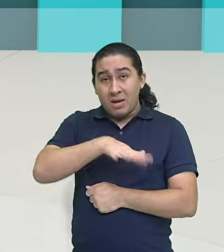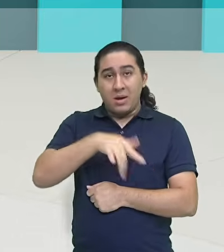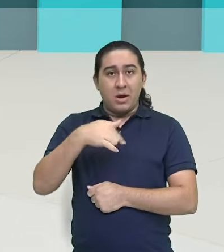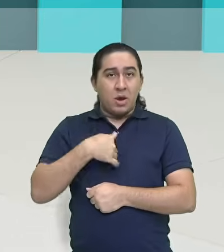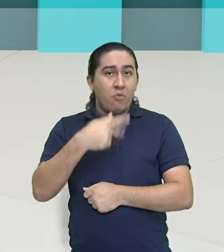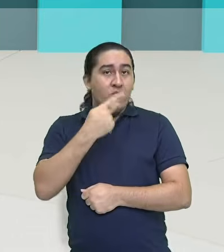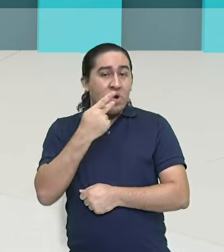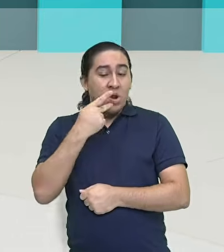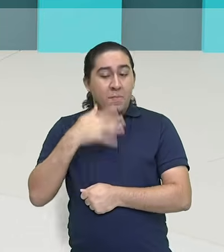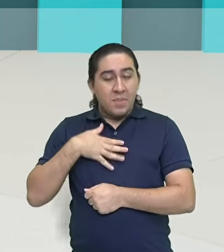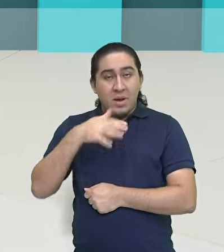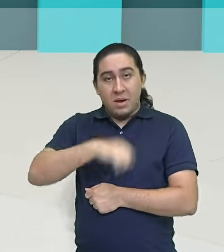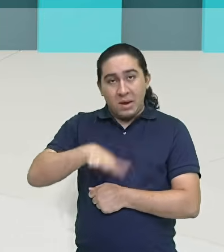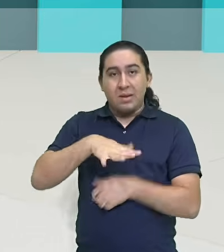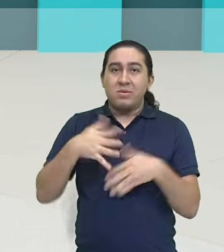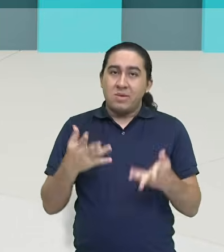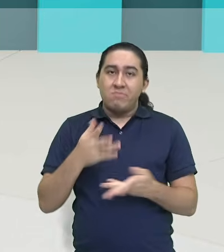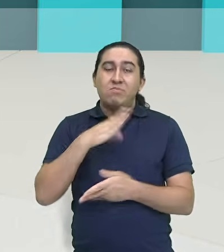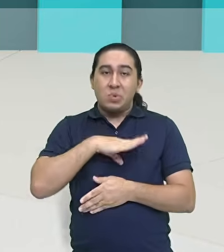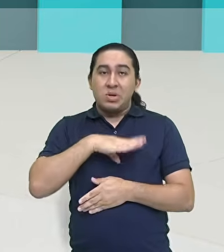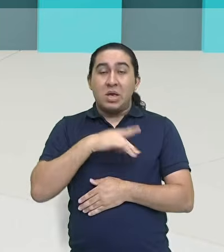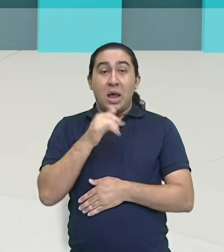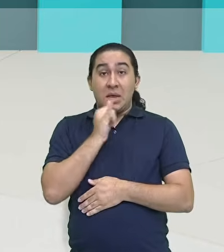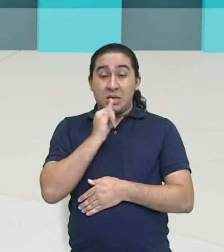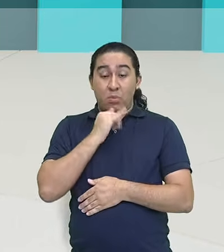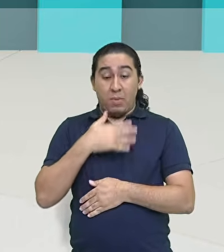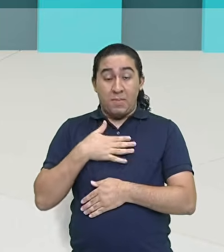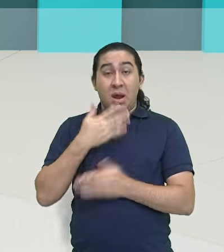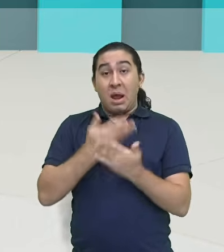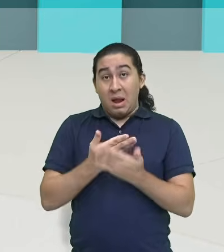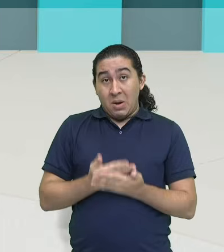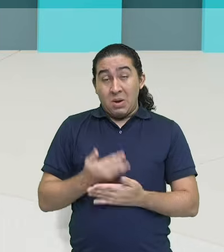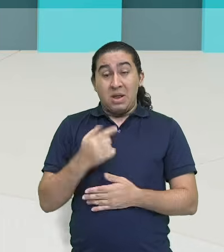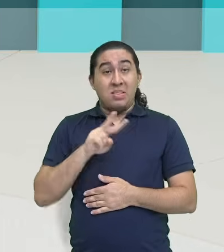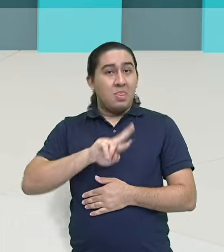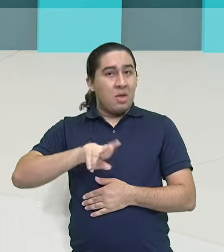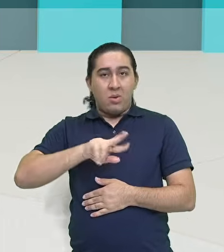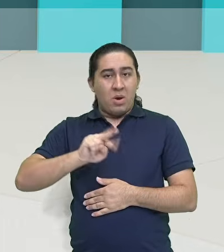estou falando da minha área. Então aqui, por exemplo, nesta aula, apesar de não ser um